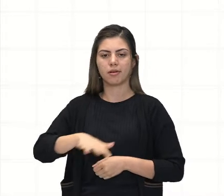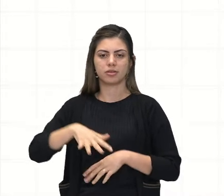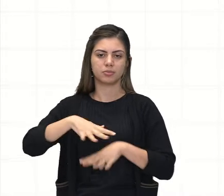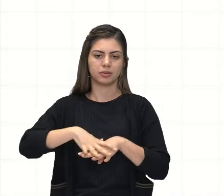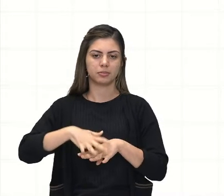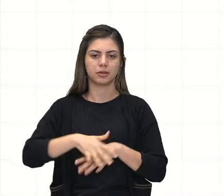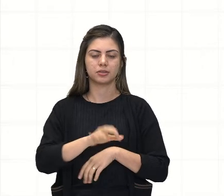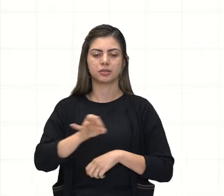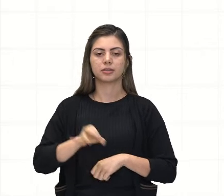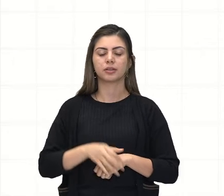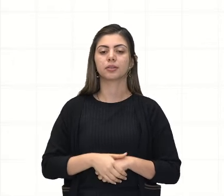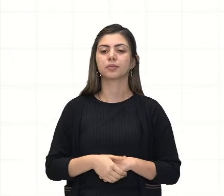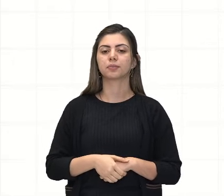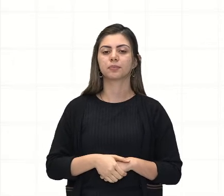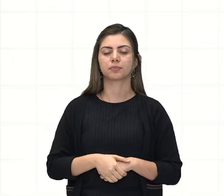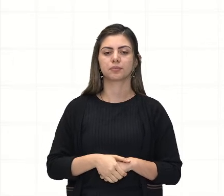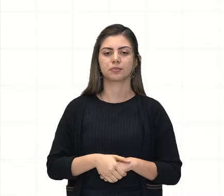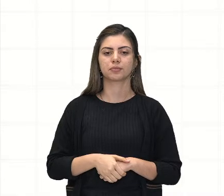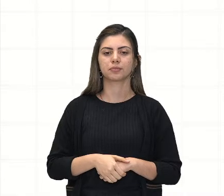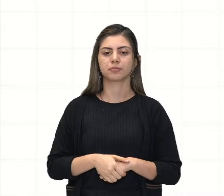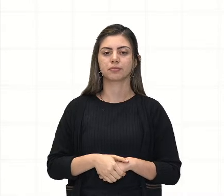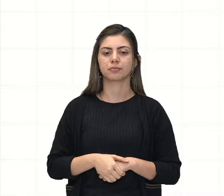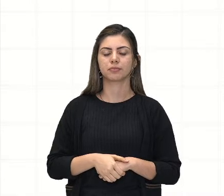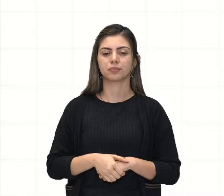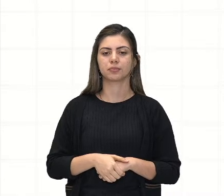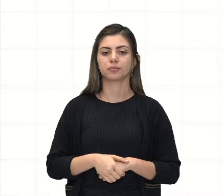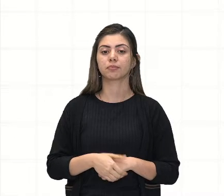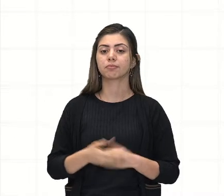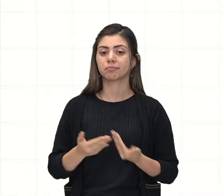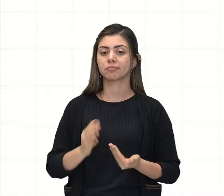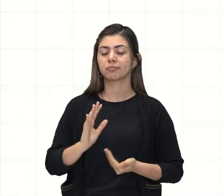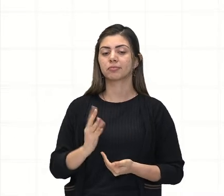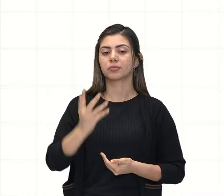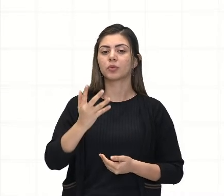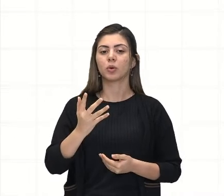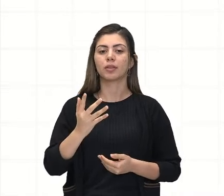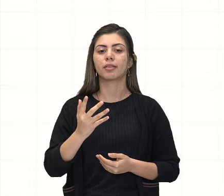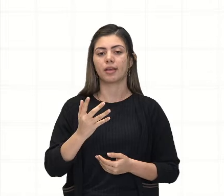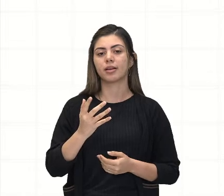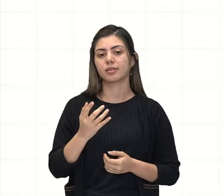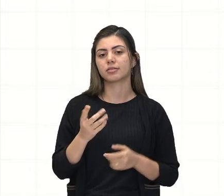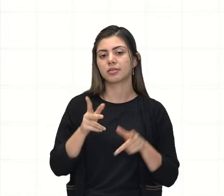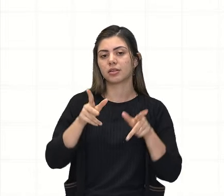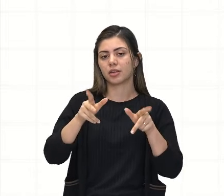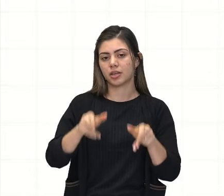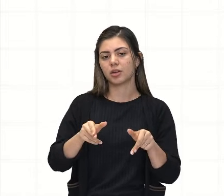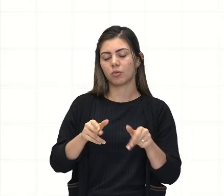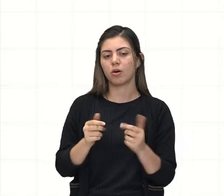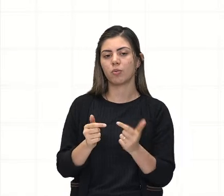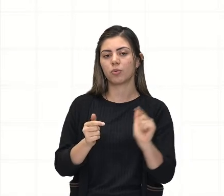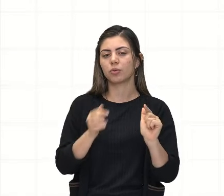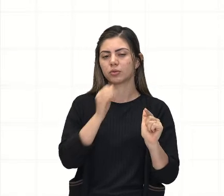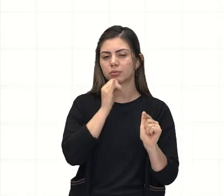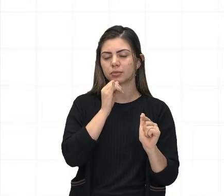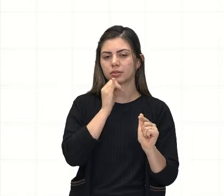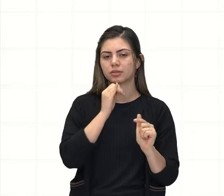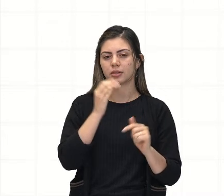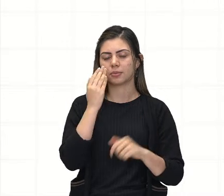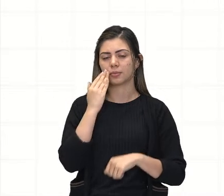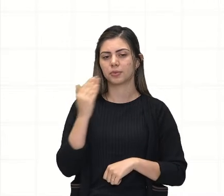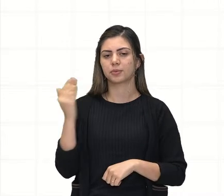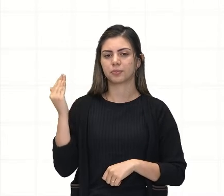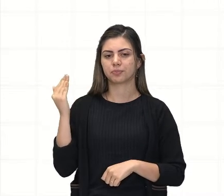E isso vai acontecer também, ó. Vamos verificar se isso acontece com os outros, né? Porque precisa, ó,